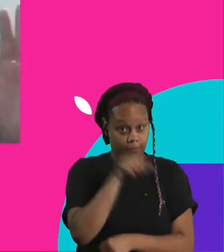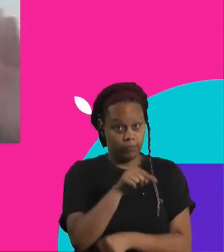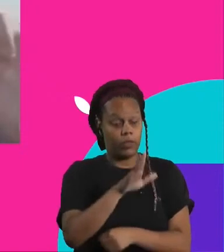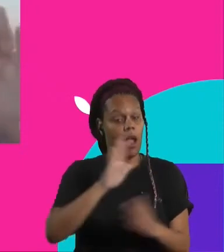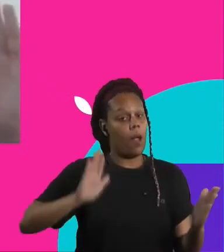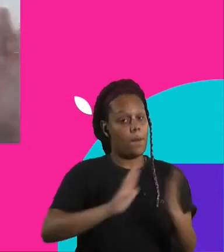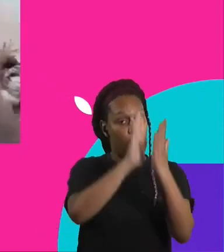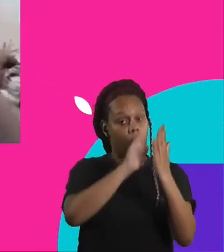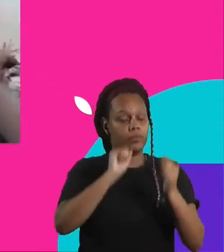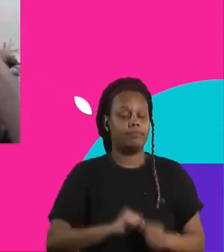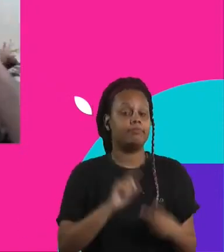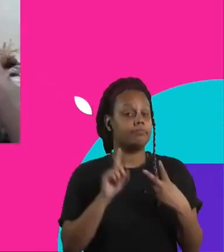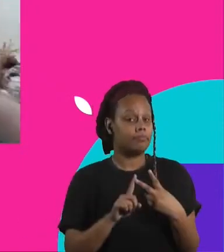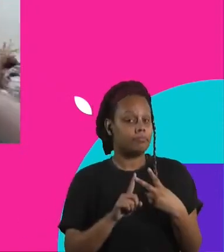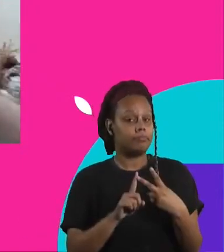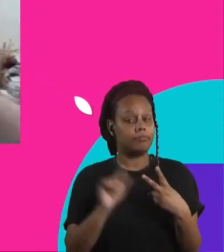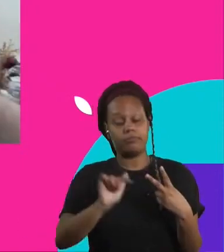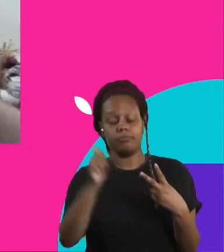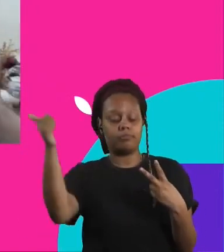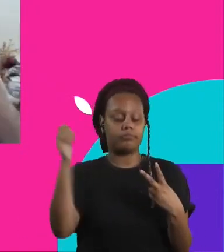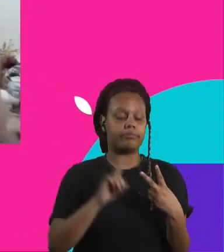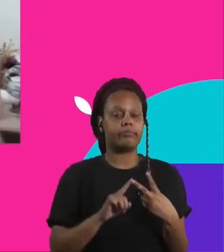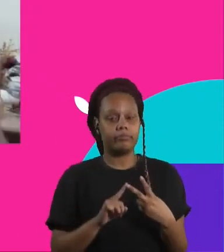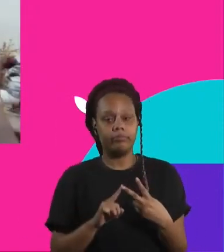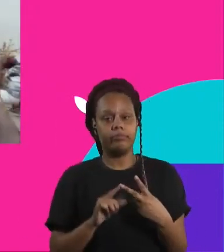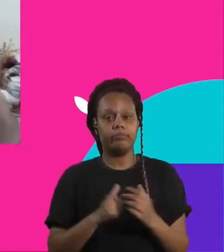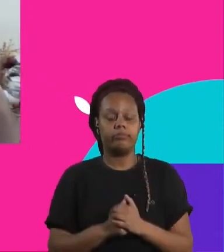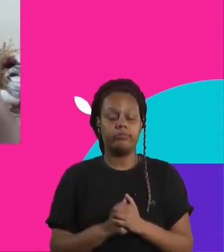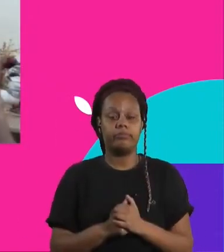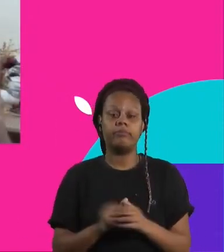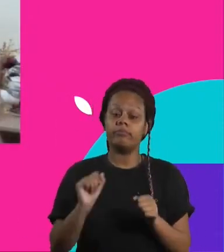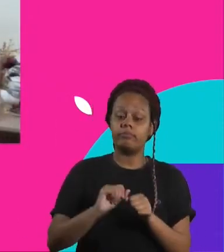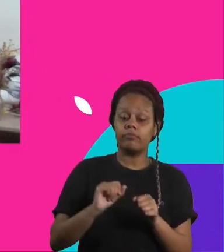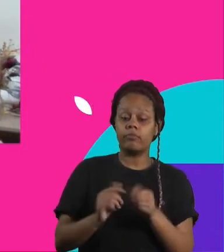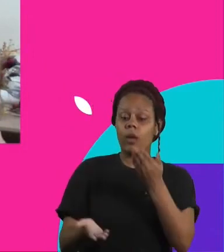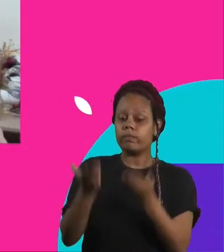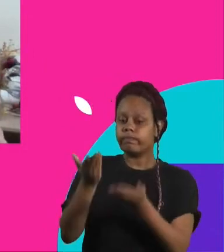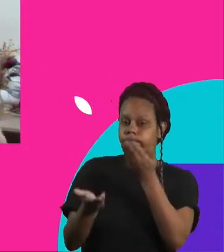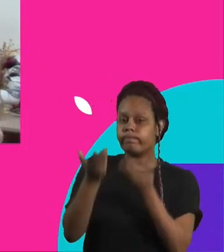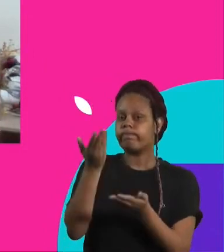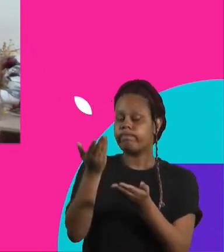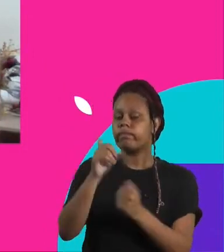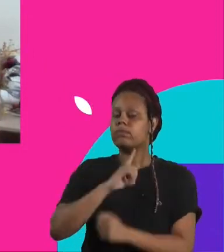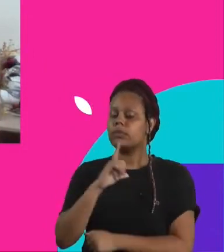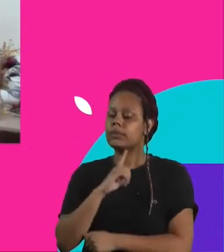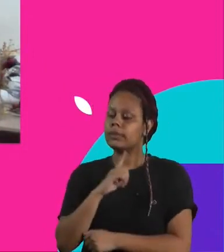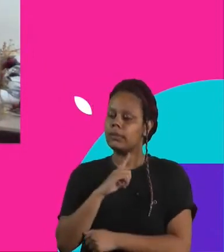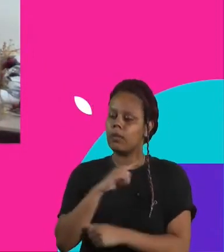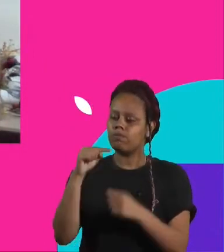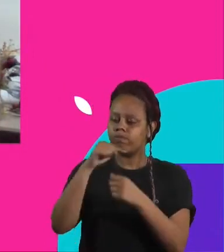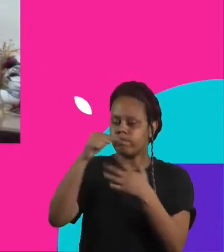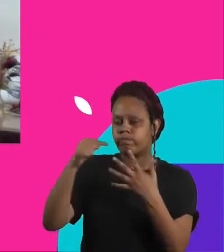coisa, essa é uma linha. Outra linha você faz uma intervenção massiva e tem um indicador que você